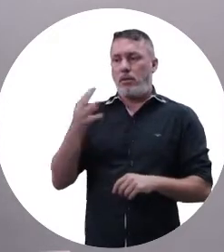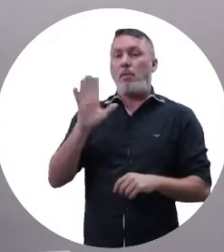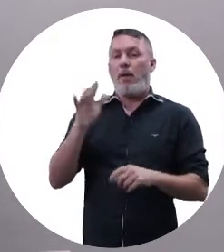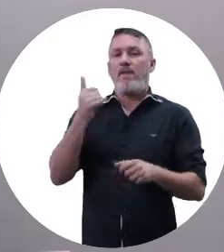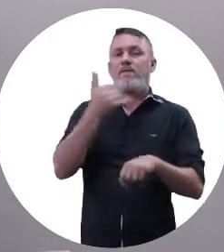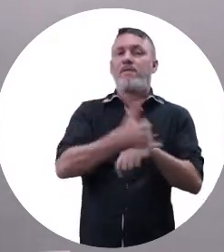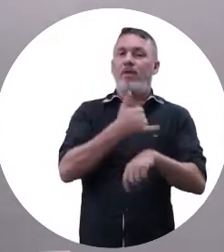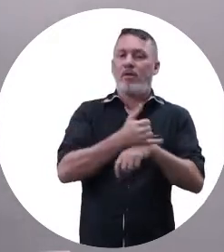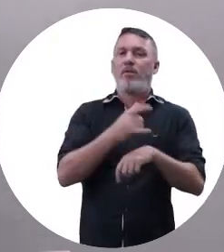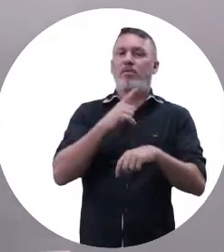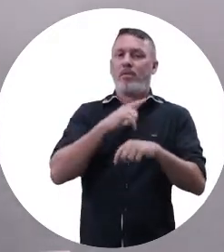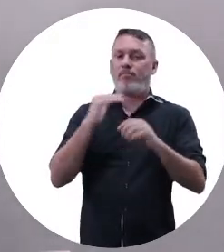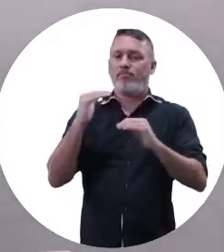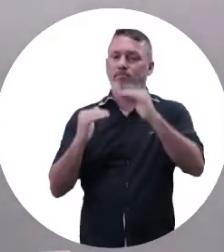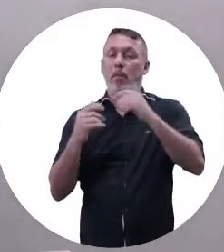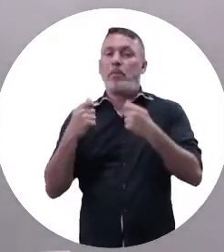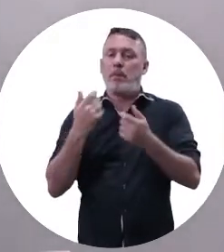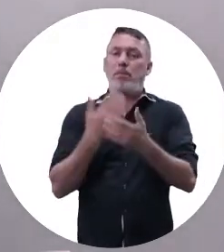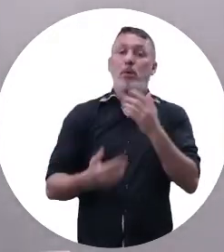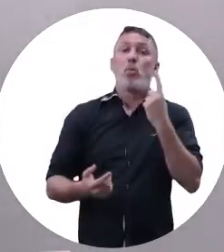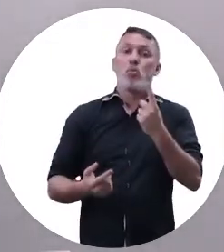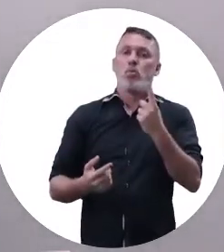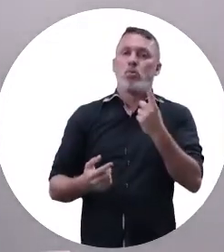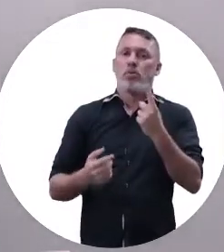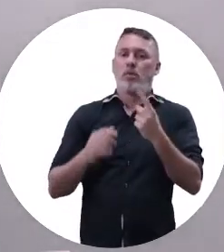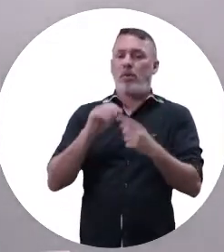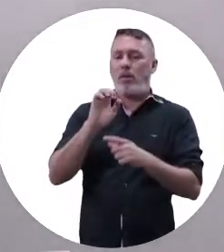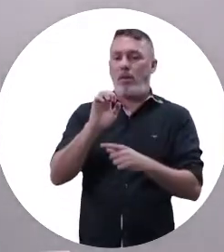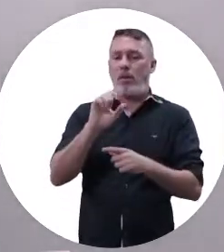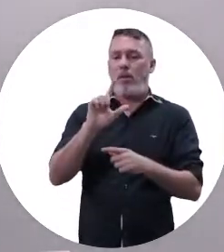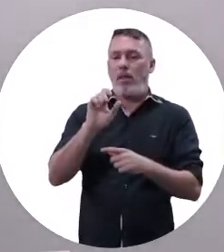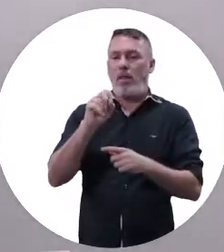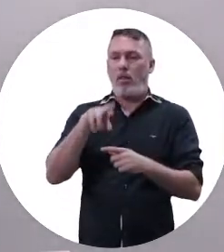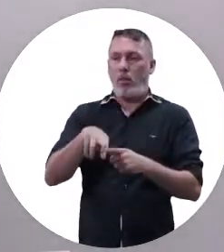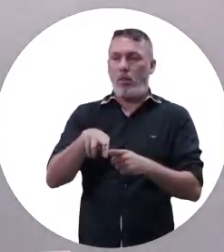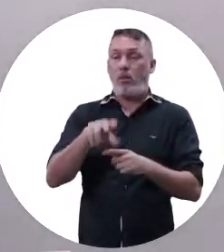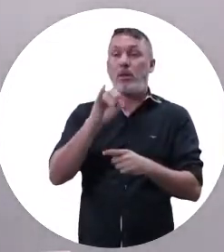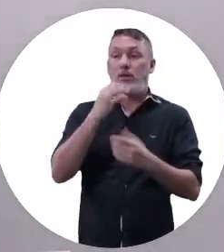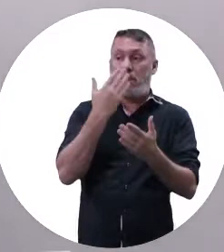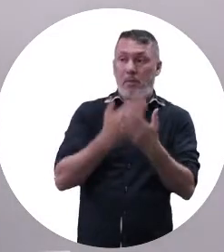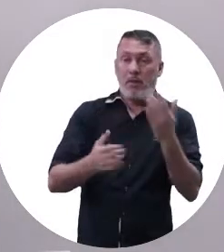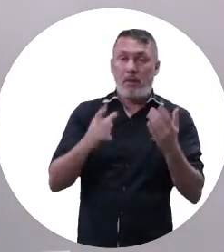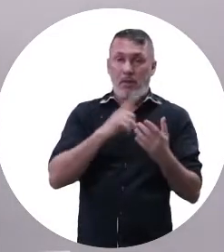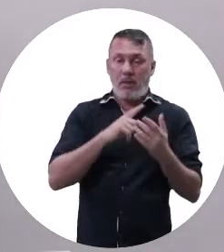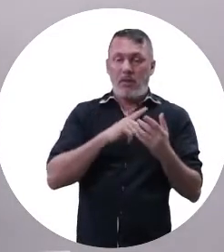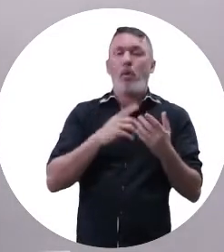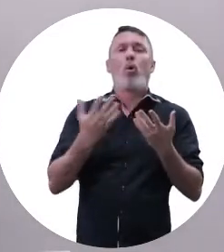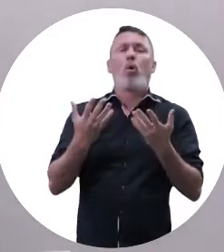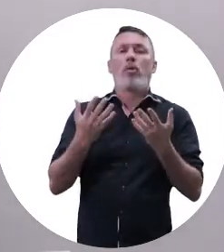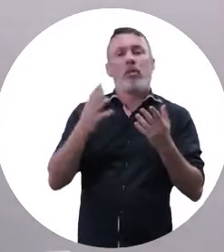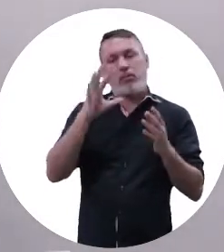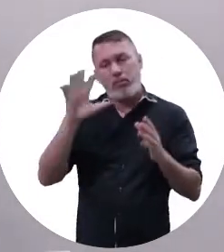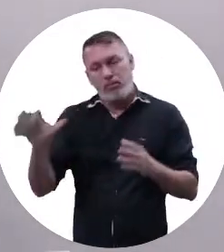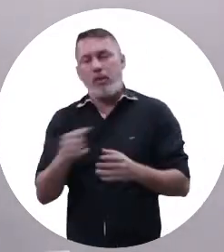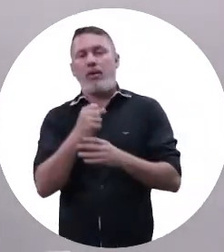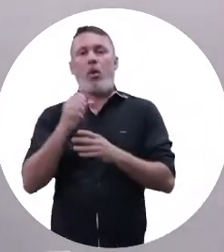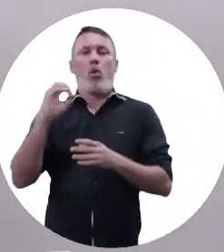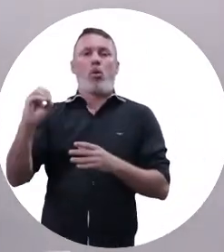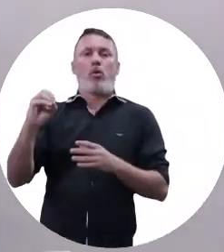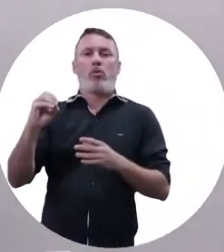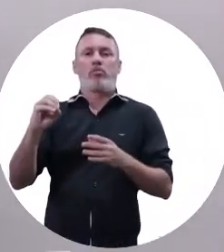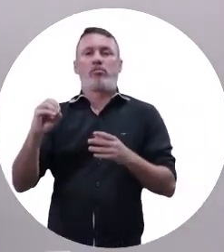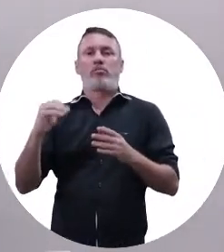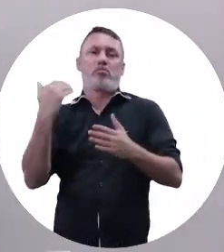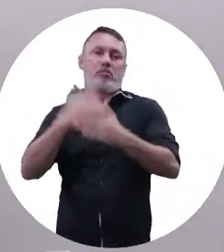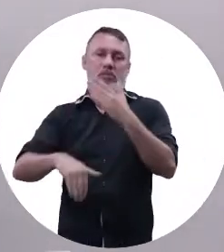Mas o alumínio ainda precisa perder um elétron, não é verdade? Se ele precisa perder um elétron, o que você faz? Pega outro oxigênio. Então